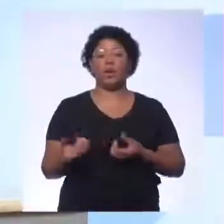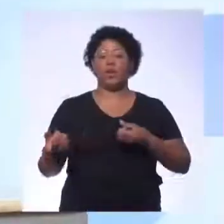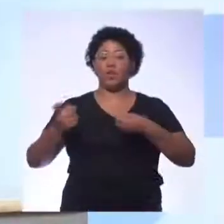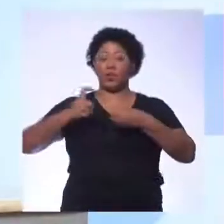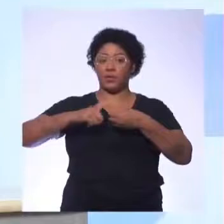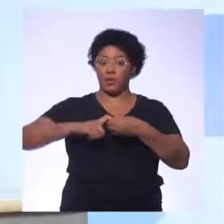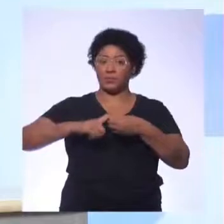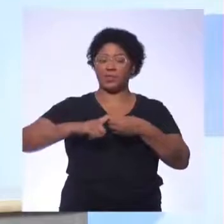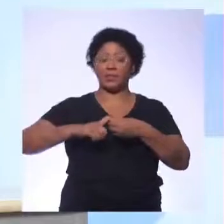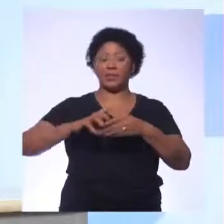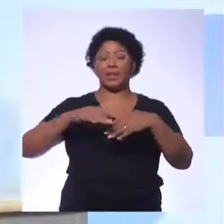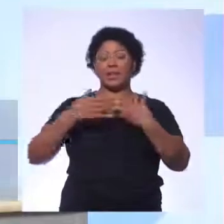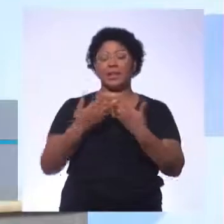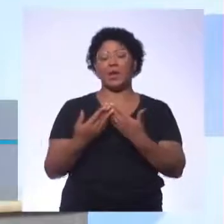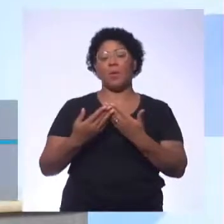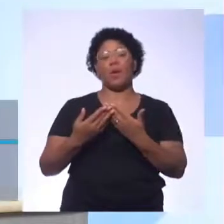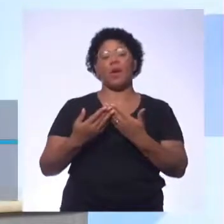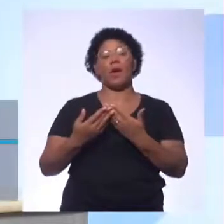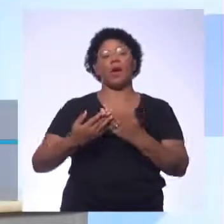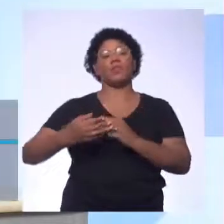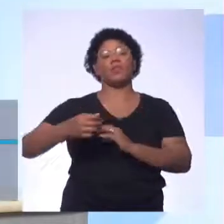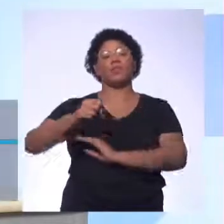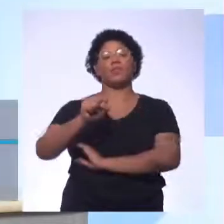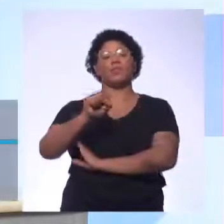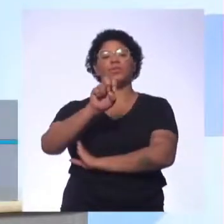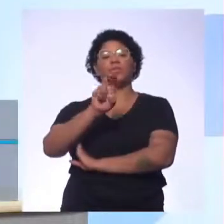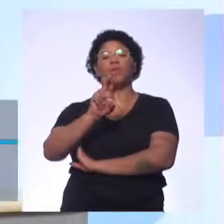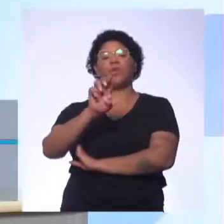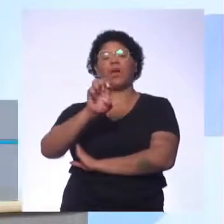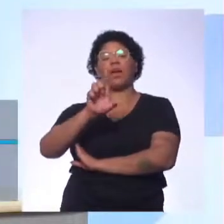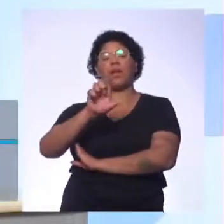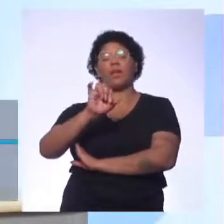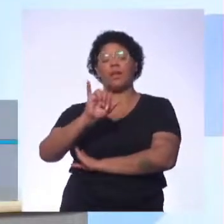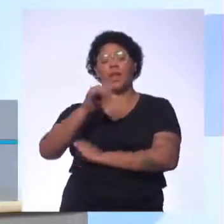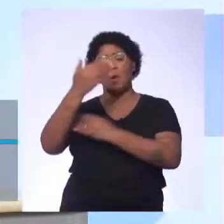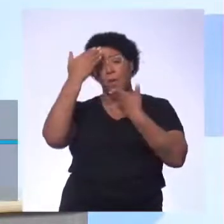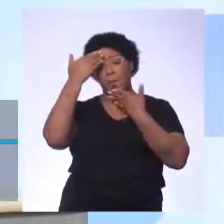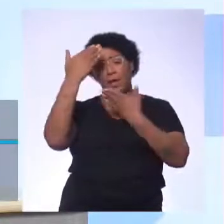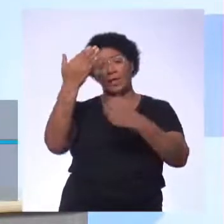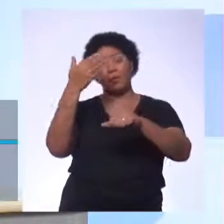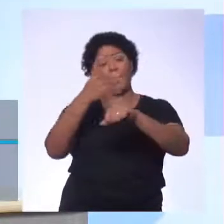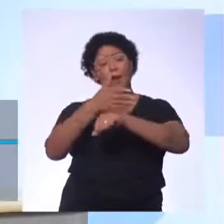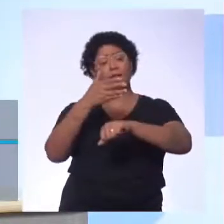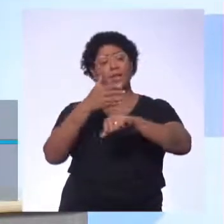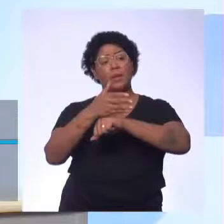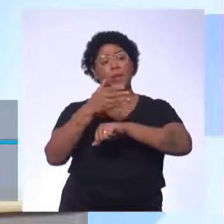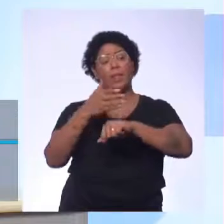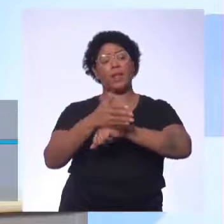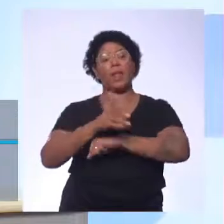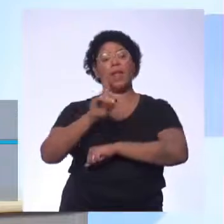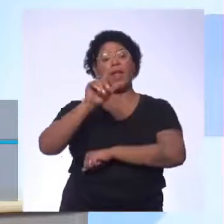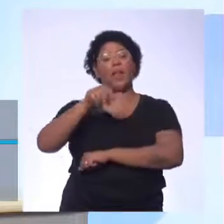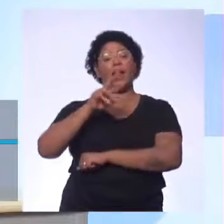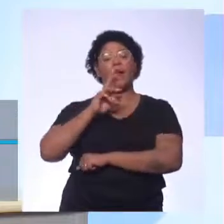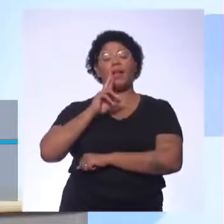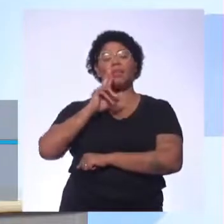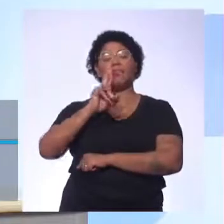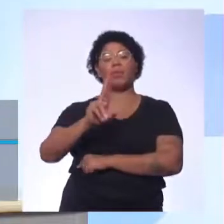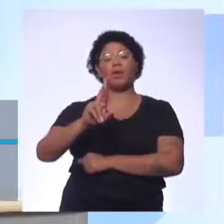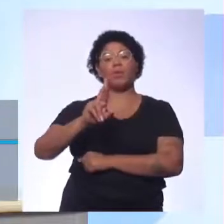Voltando, então. A Suelen, muito obrigada, Suelen, pela sua participação. Ela colocou andando de